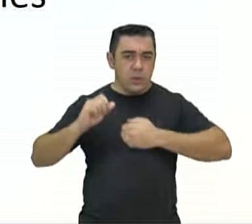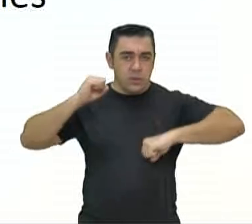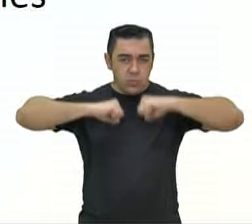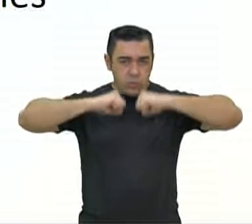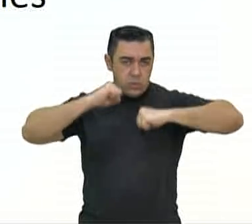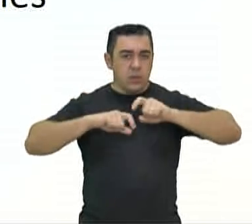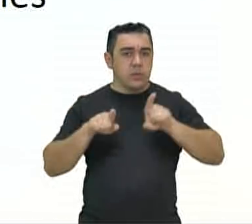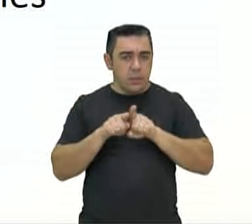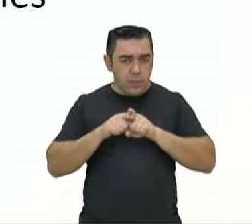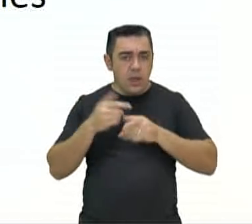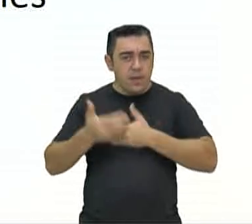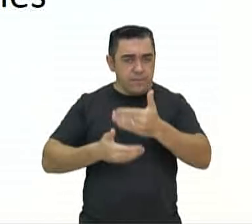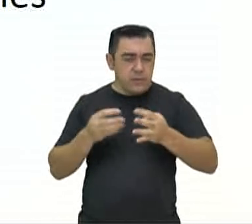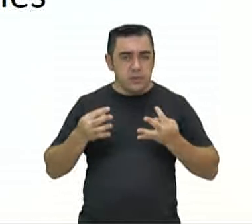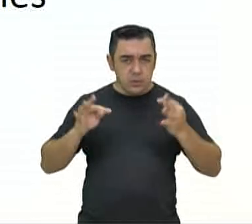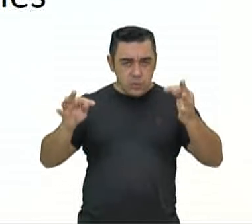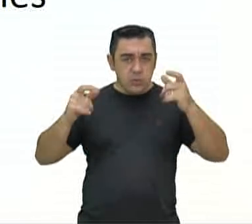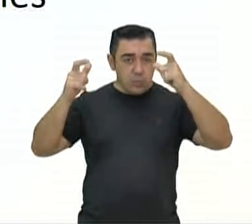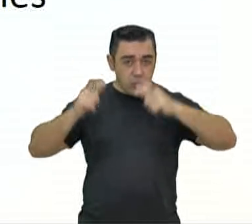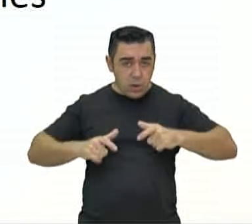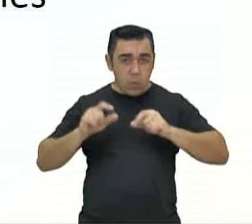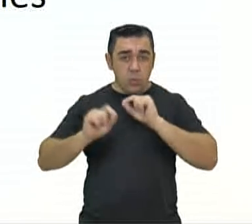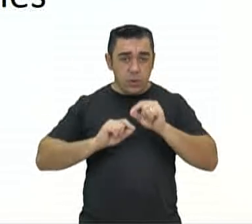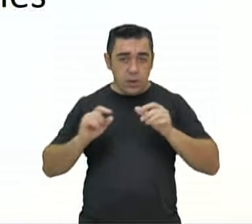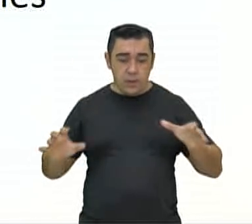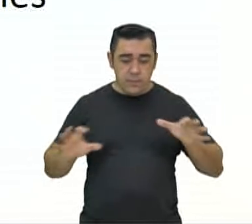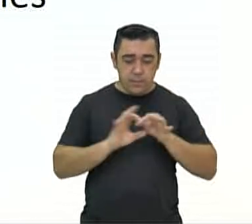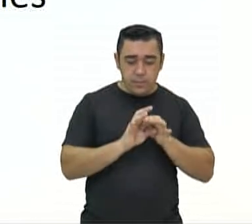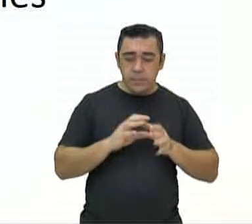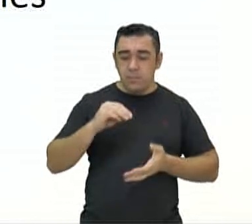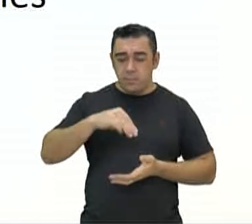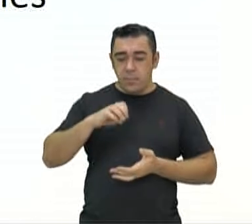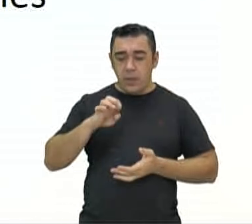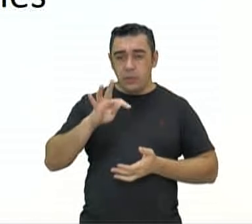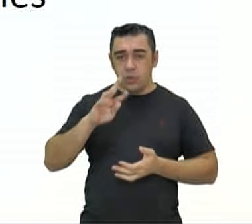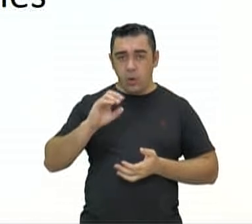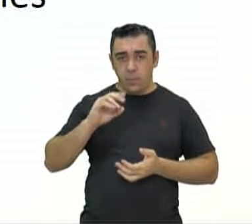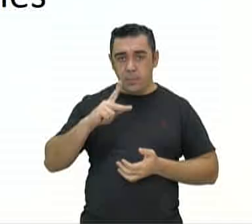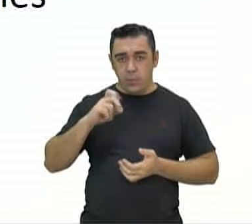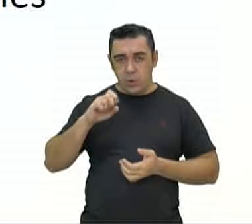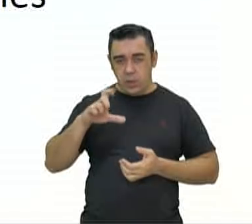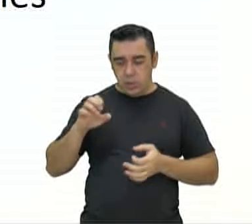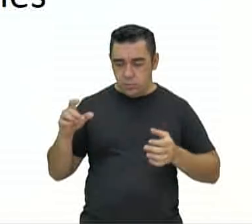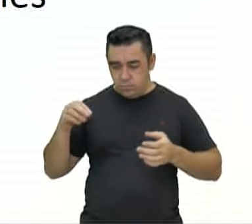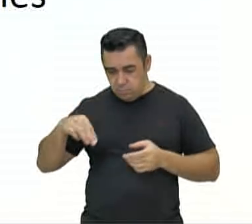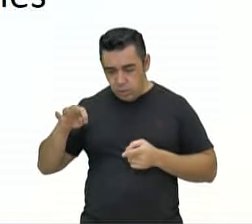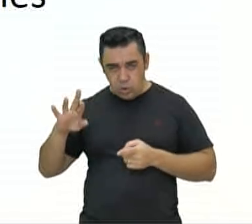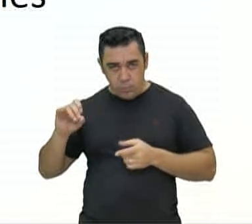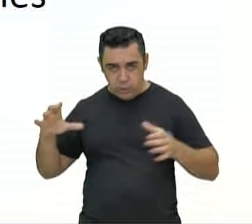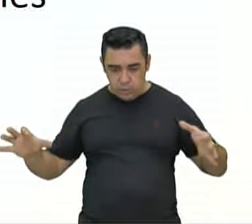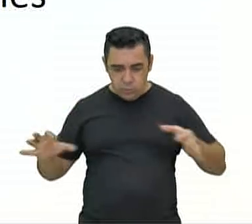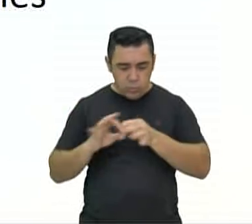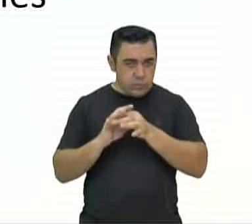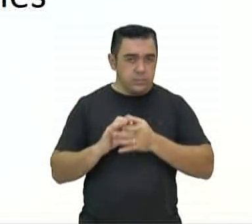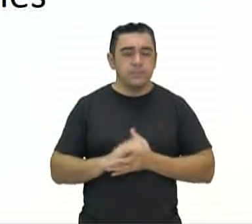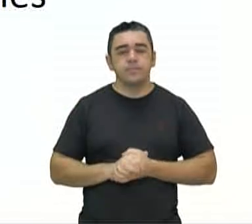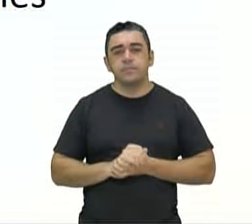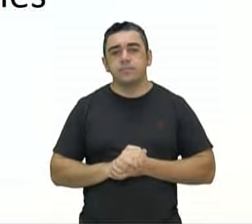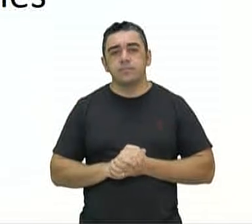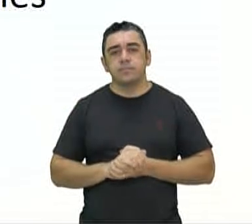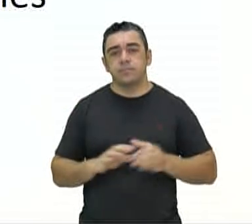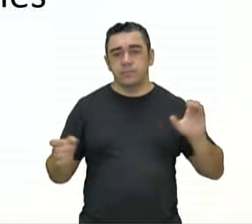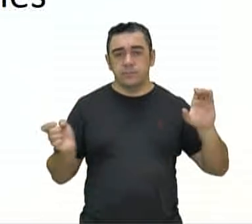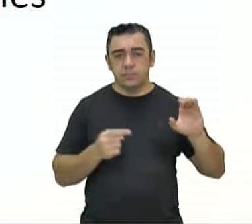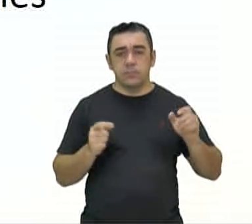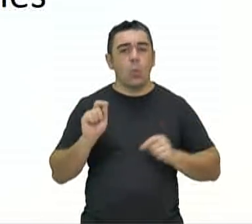dos avanços tecnológicos na região, havendo a fusão de metrópoles formando uma megalópole. E letra C,